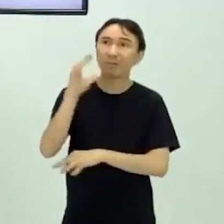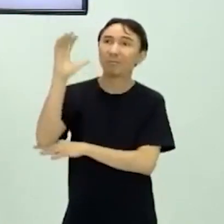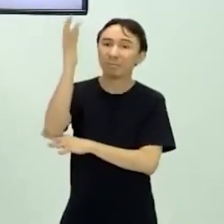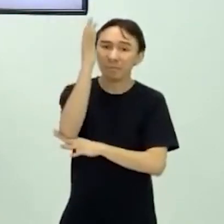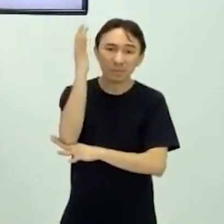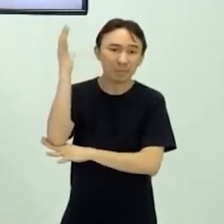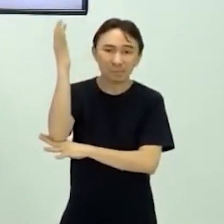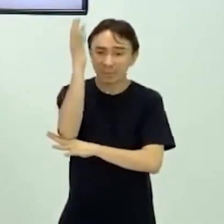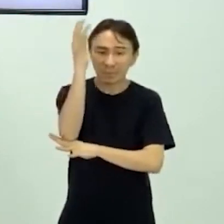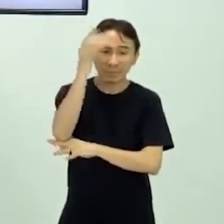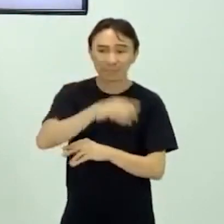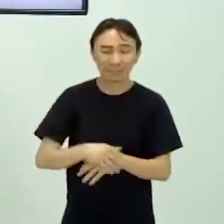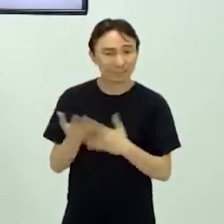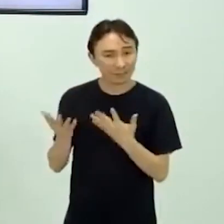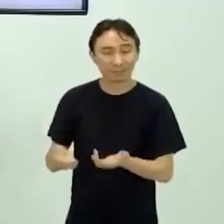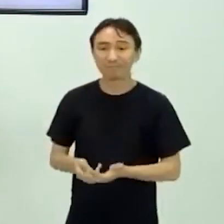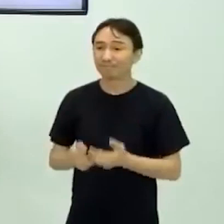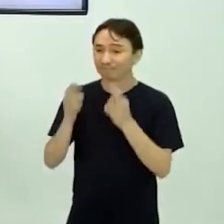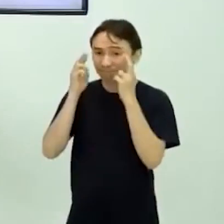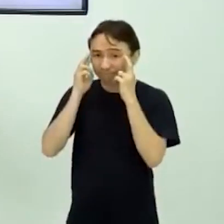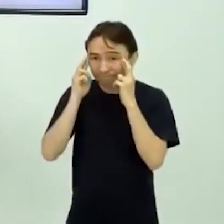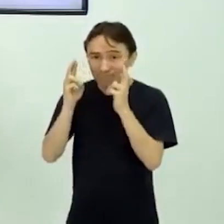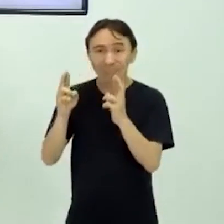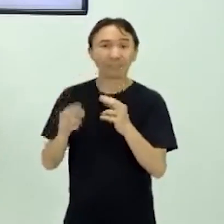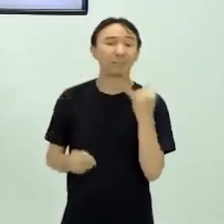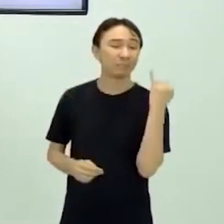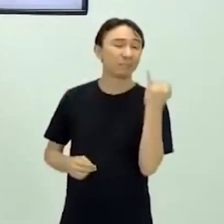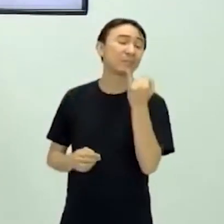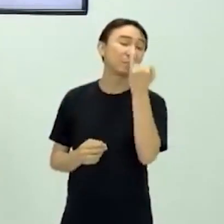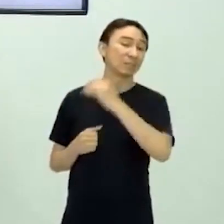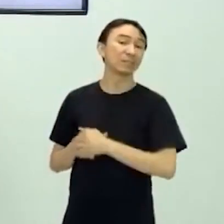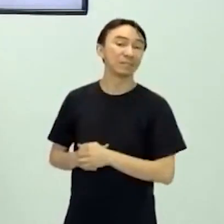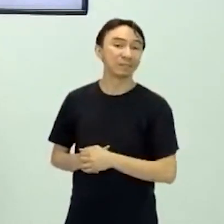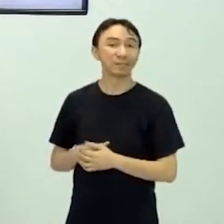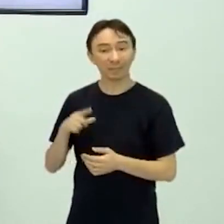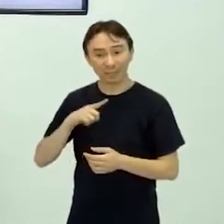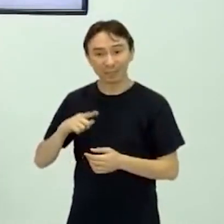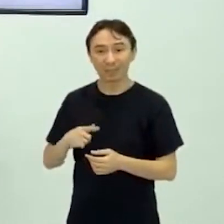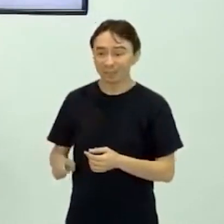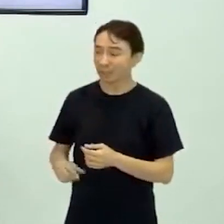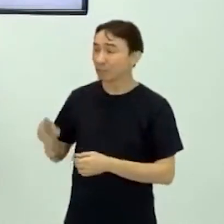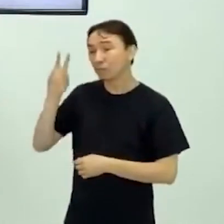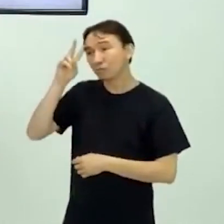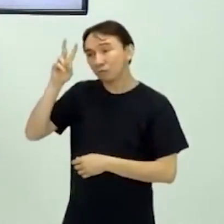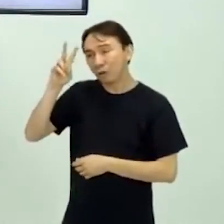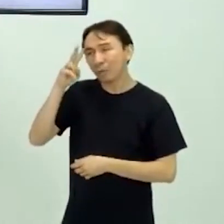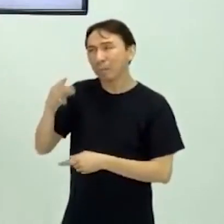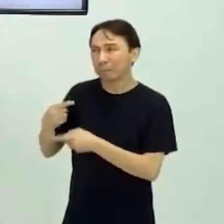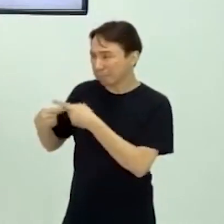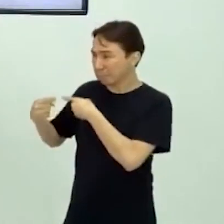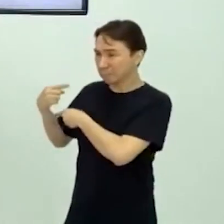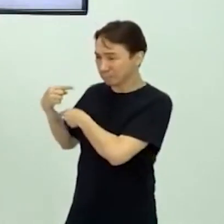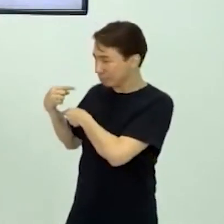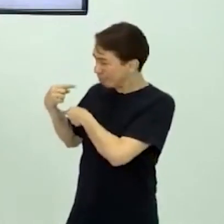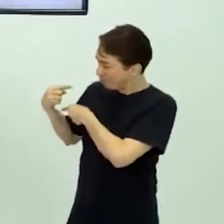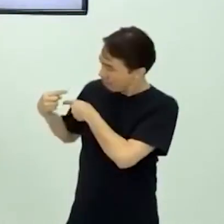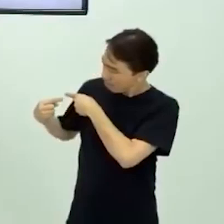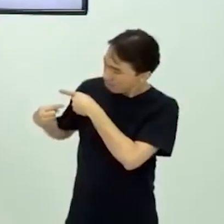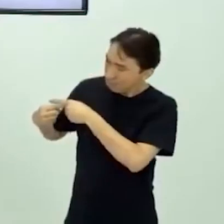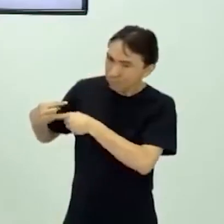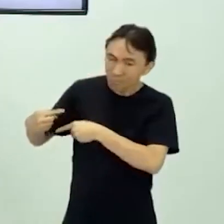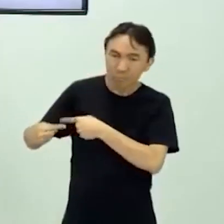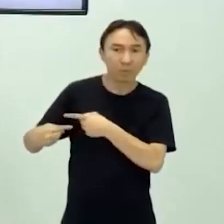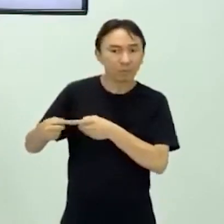esse processo histórico, né, ele se caminhe aí para o futuro, né, e passe aí de geração para geração, como as